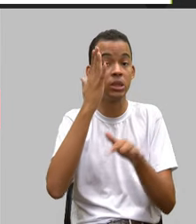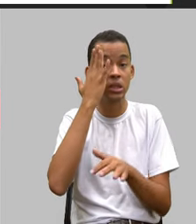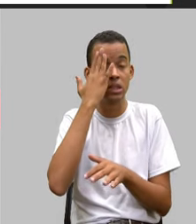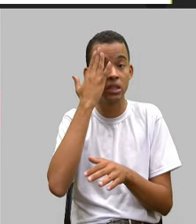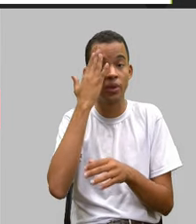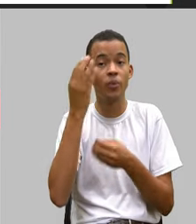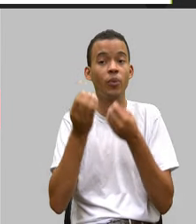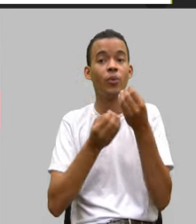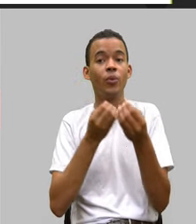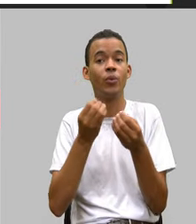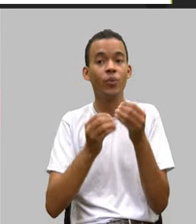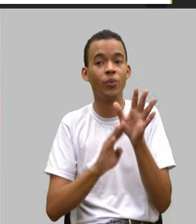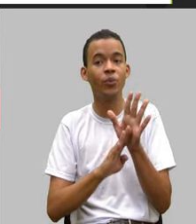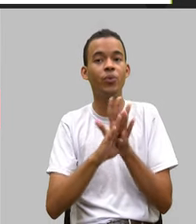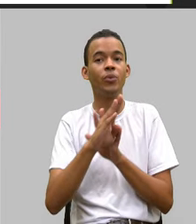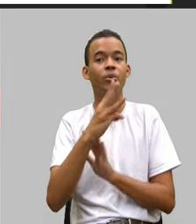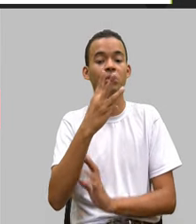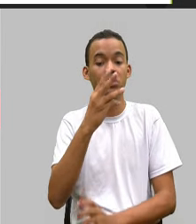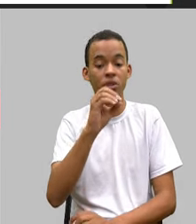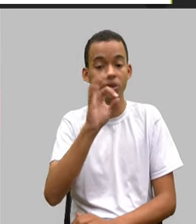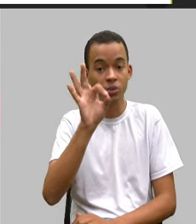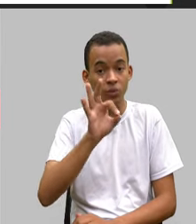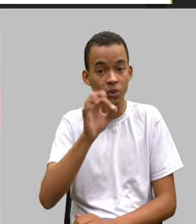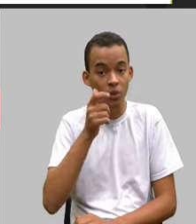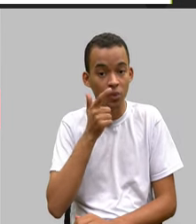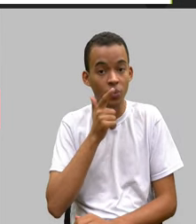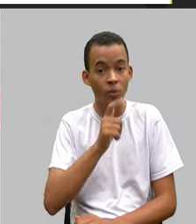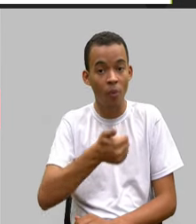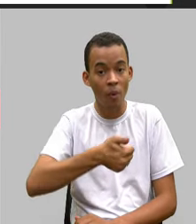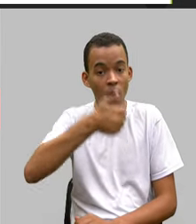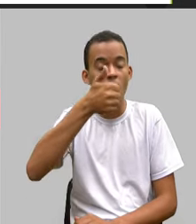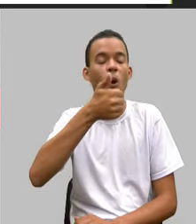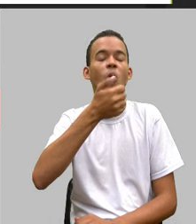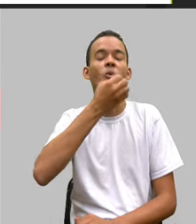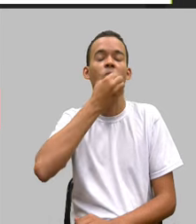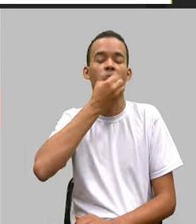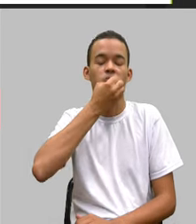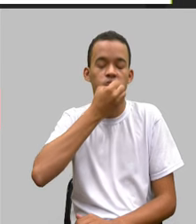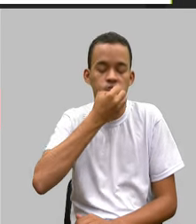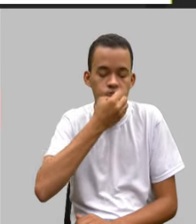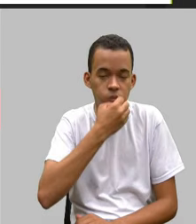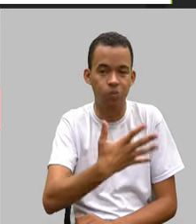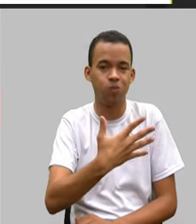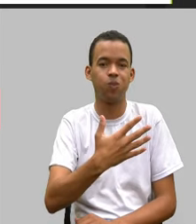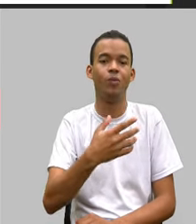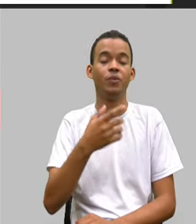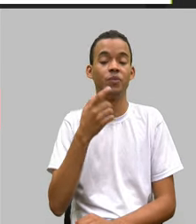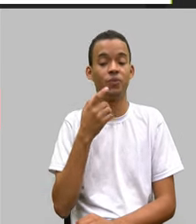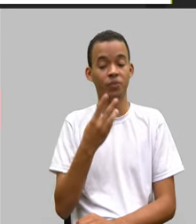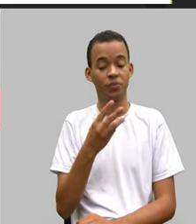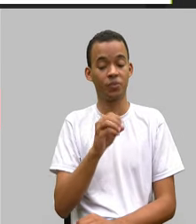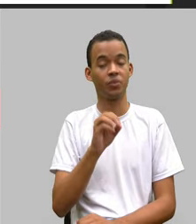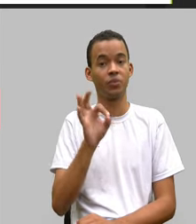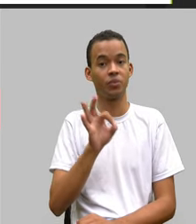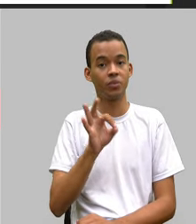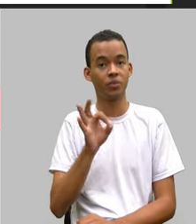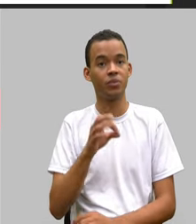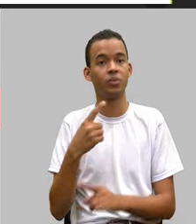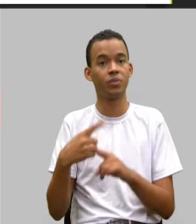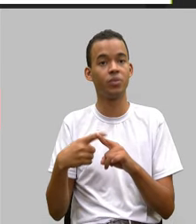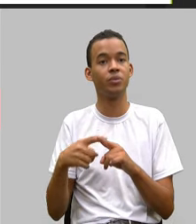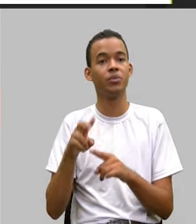representa muito nas nossas vidas e por que nós conseguimos 30% de melhora porque a gente usava um produto